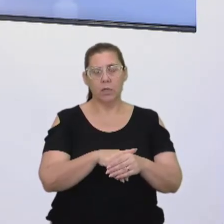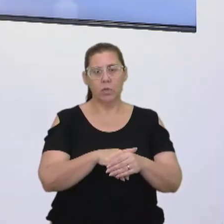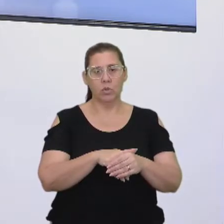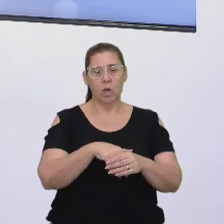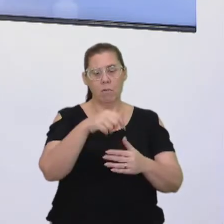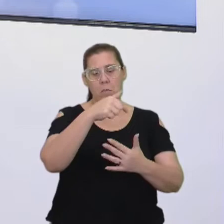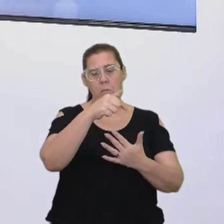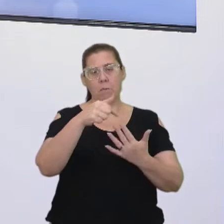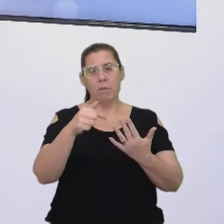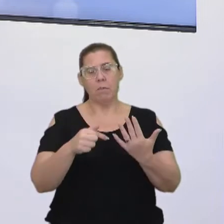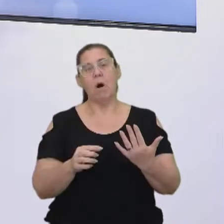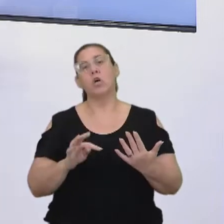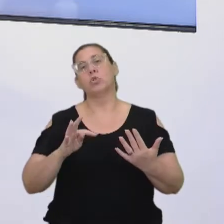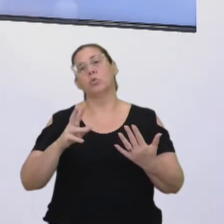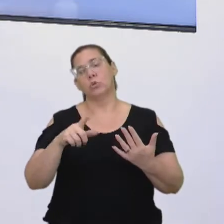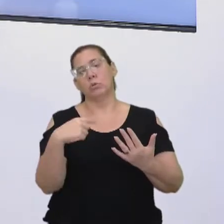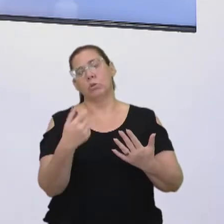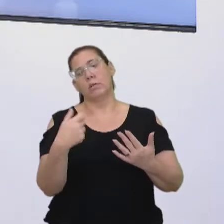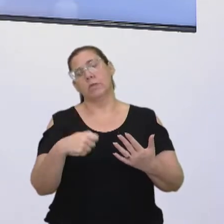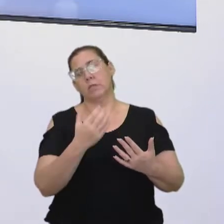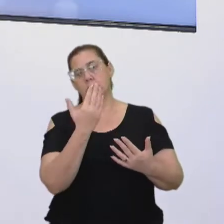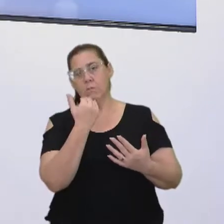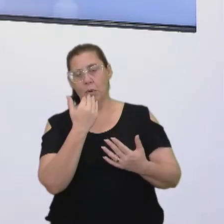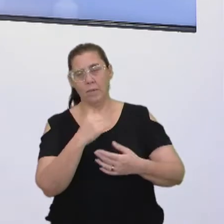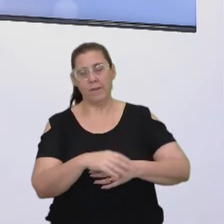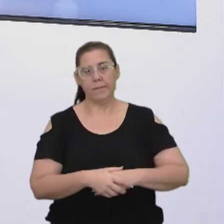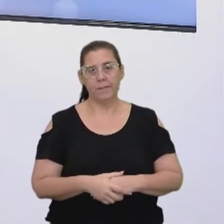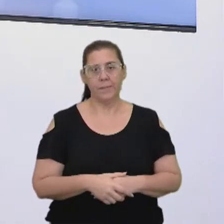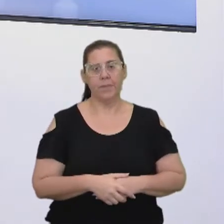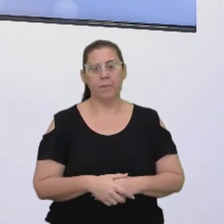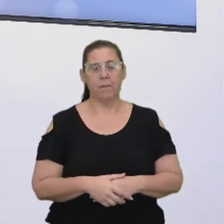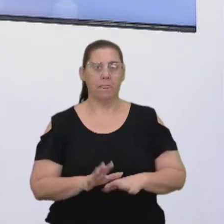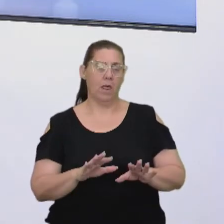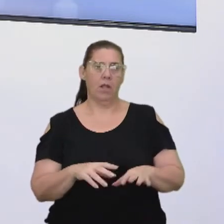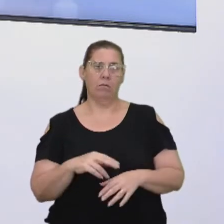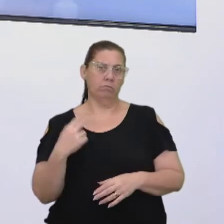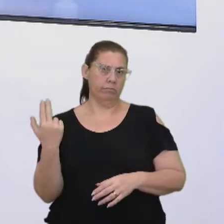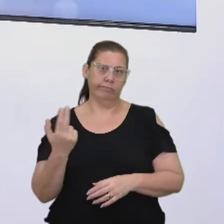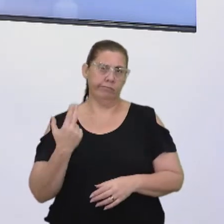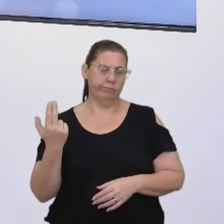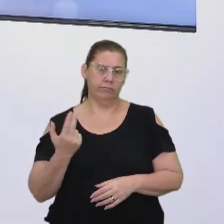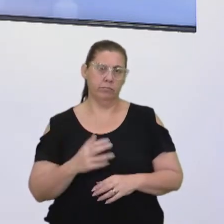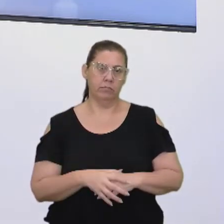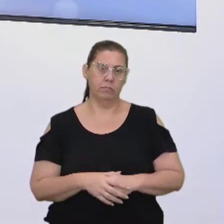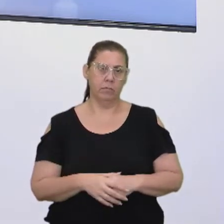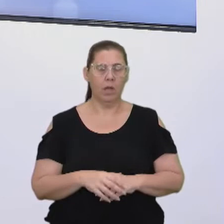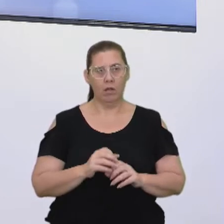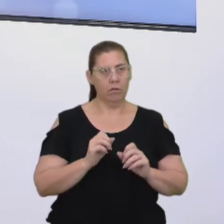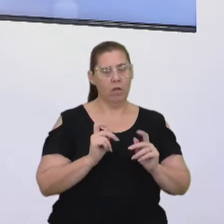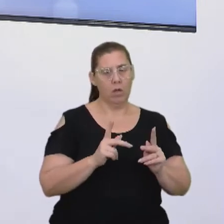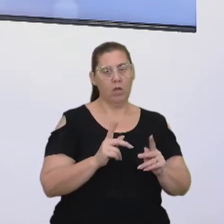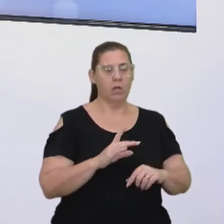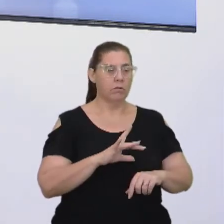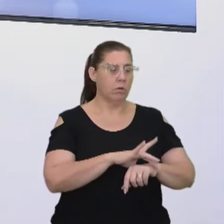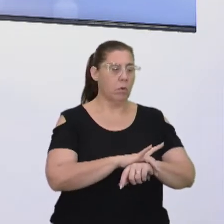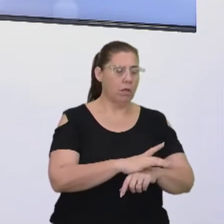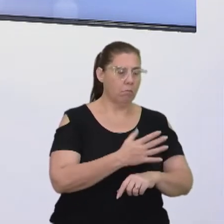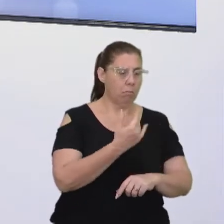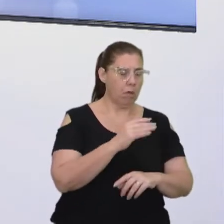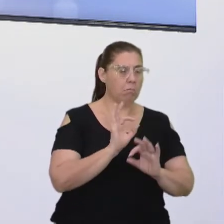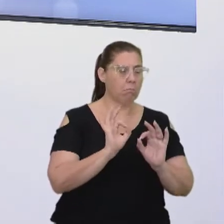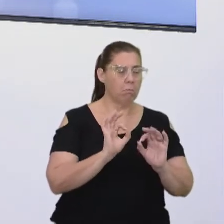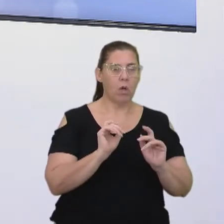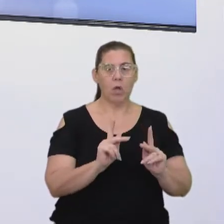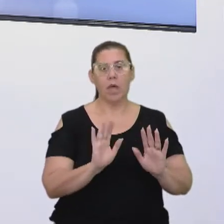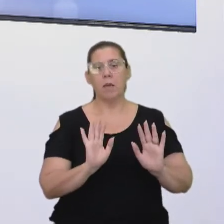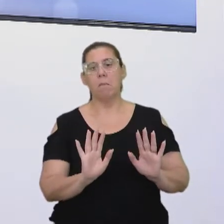dizer, nutricionistas pedem aí que seja a nossa alimentação. Porque não adianta nada você falar, tudo bem, segurança alimentar. E aí a